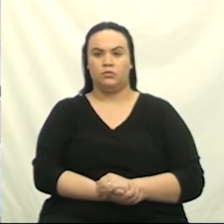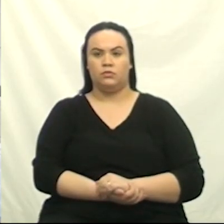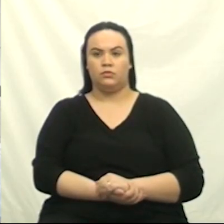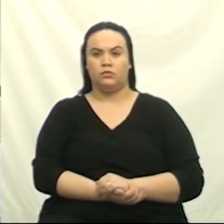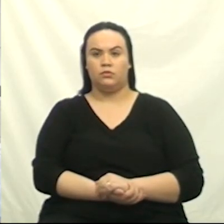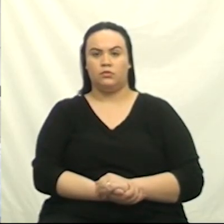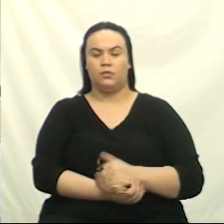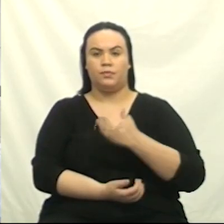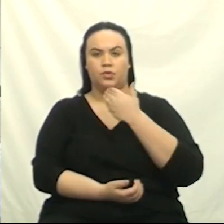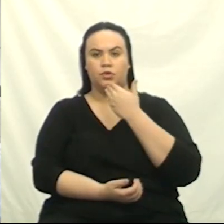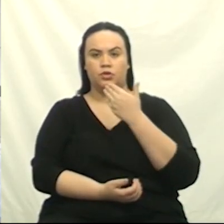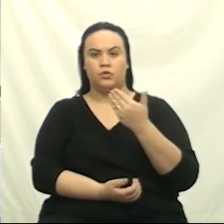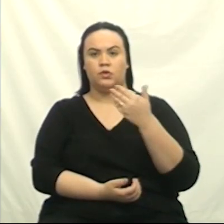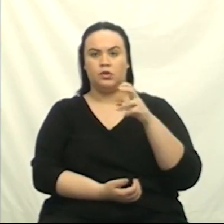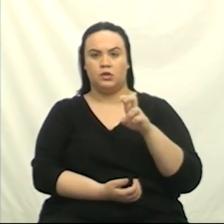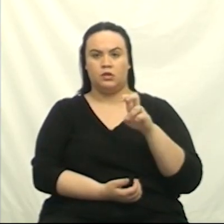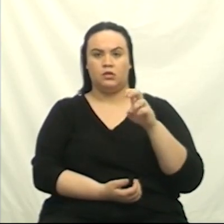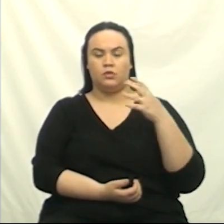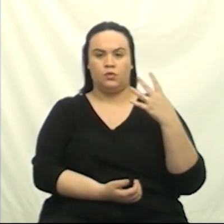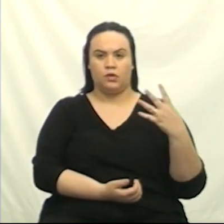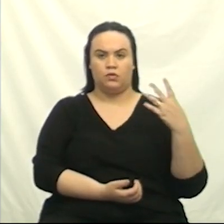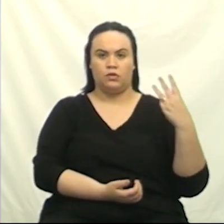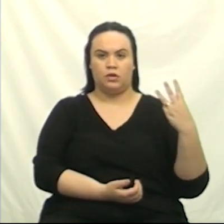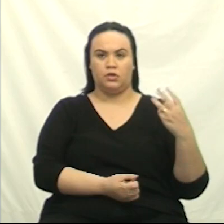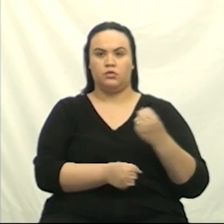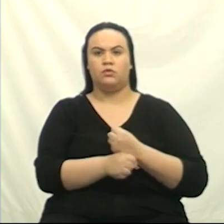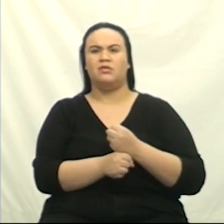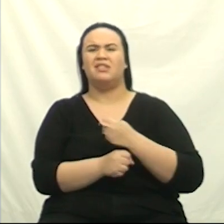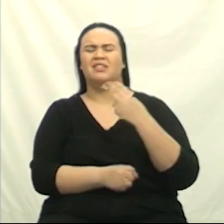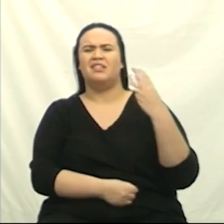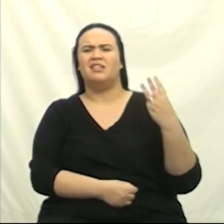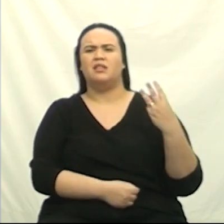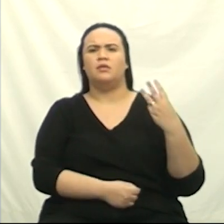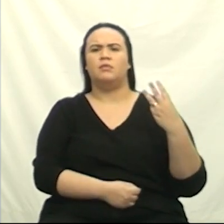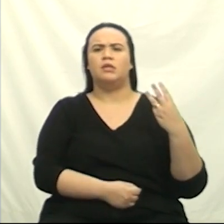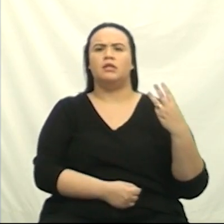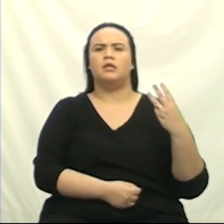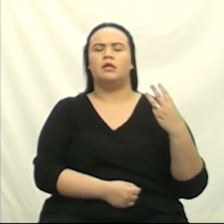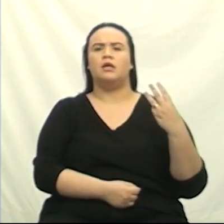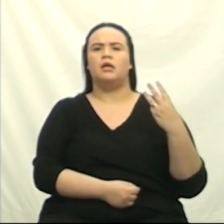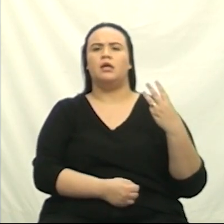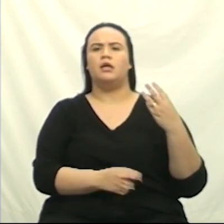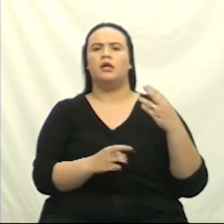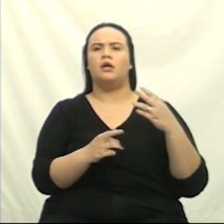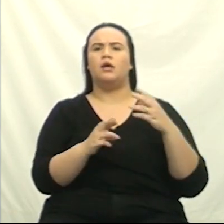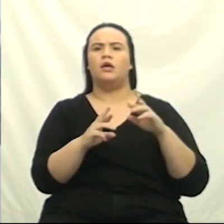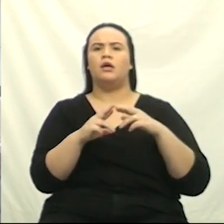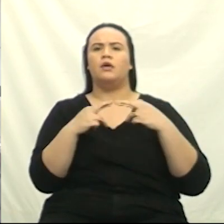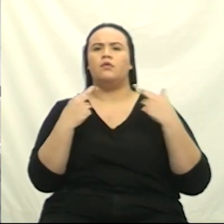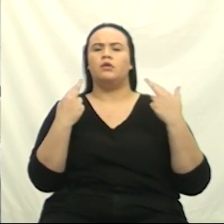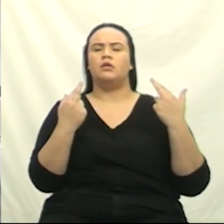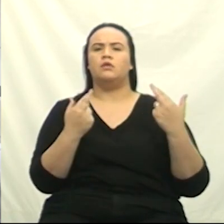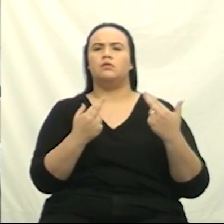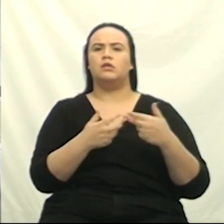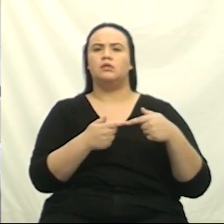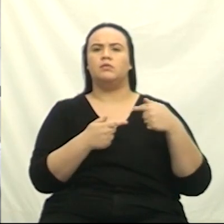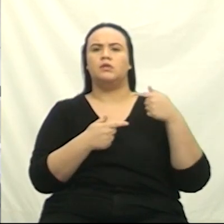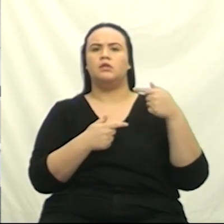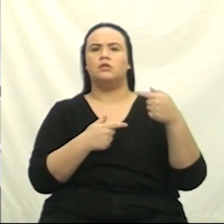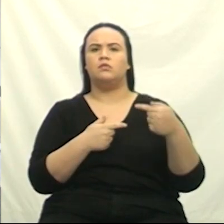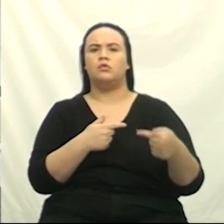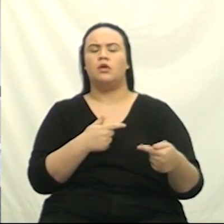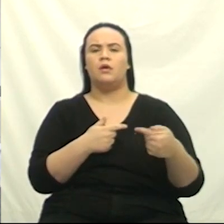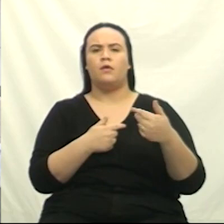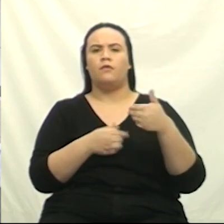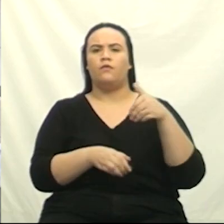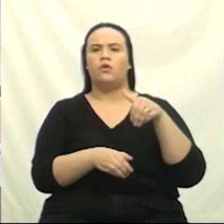requerimento 543 de 2023 para a próxima sessão em votação pedido de adiamento